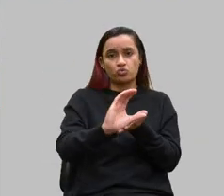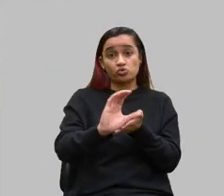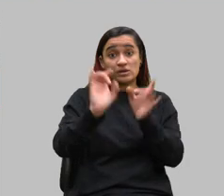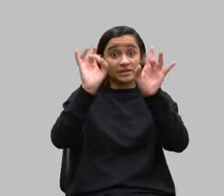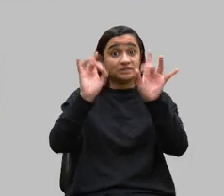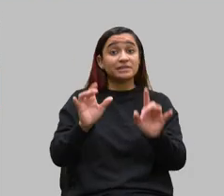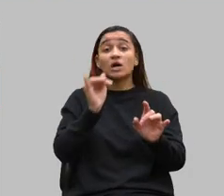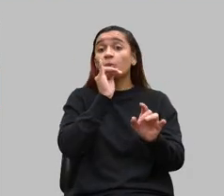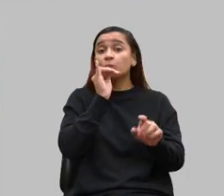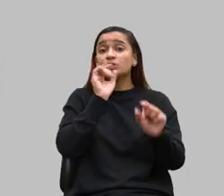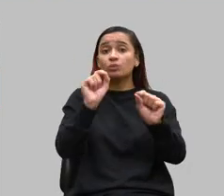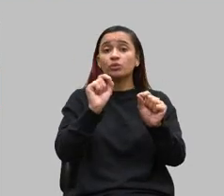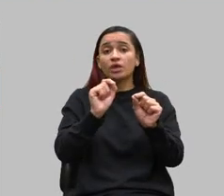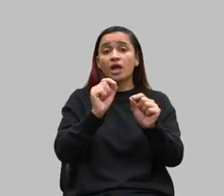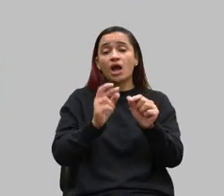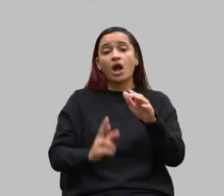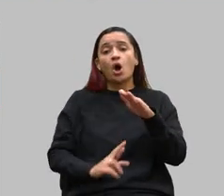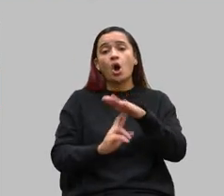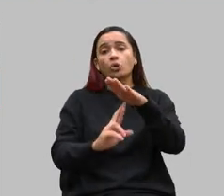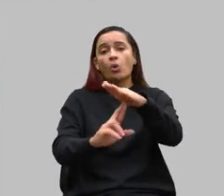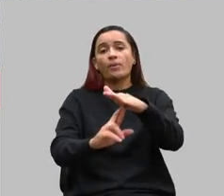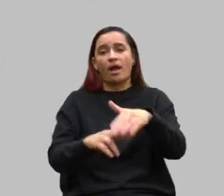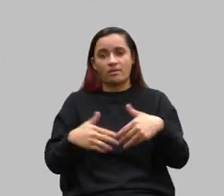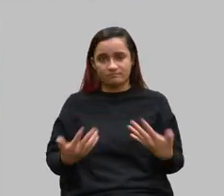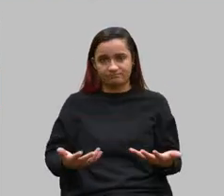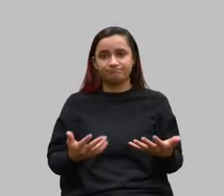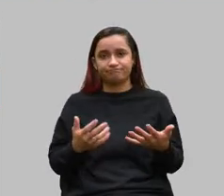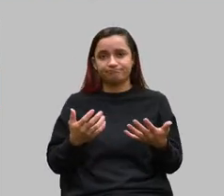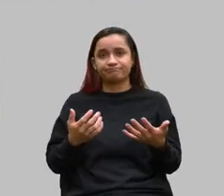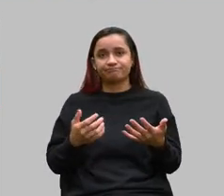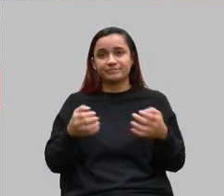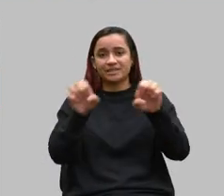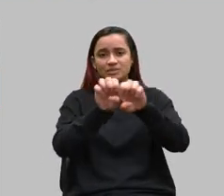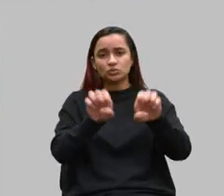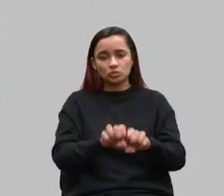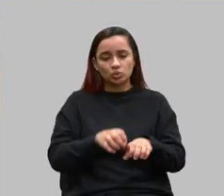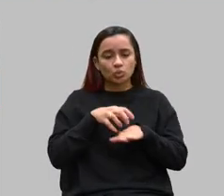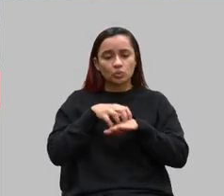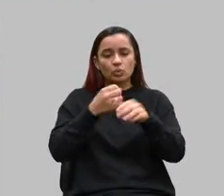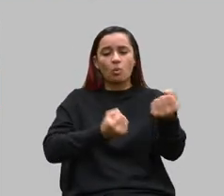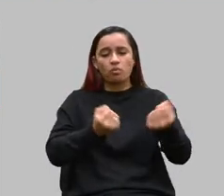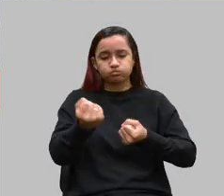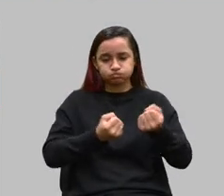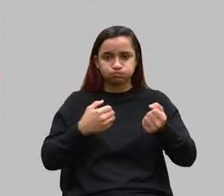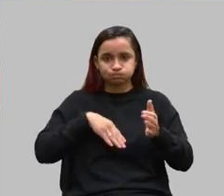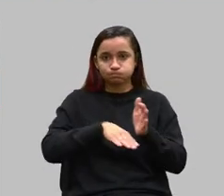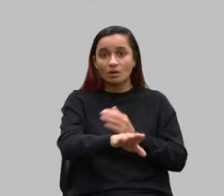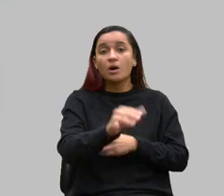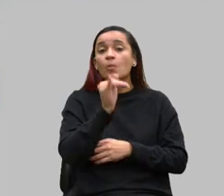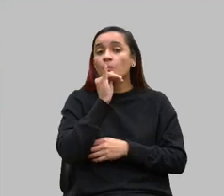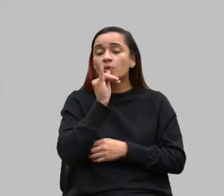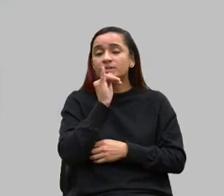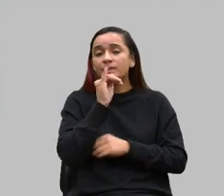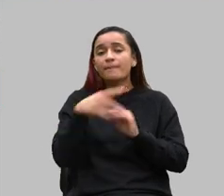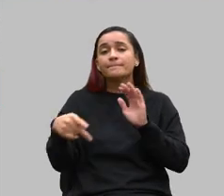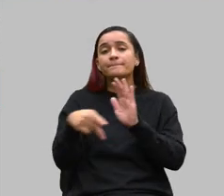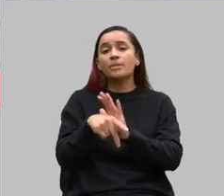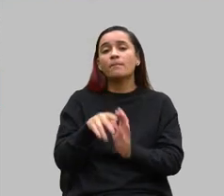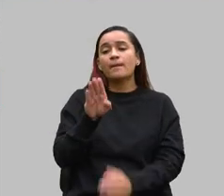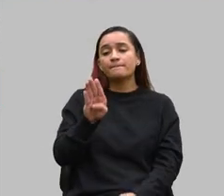infraestrutura rodoviária eh e aí eu cito a própria BR eh